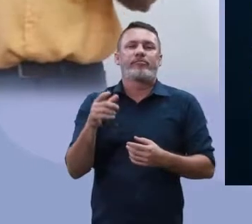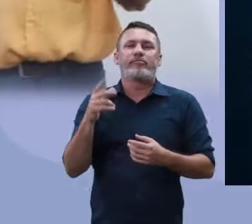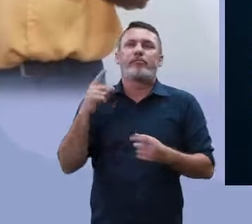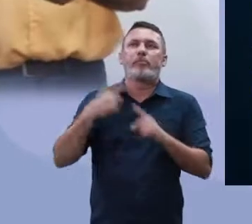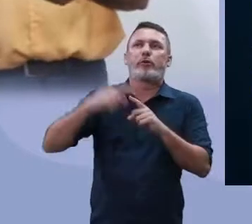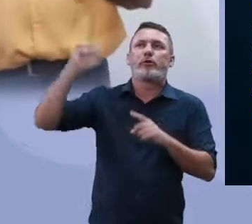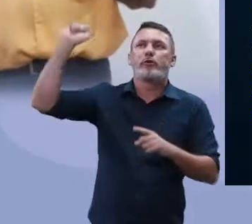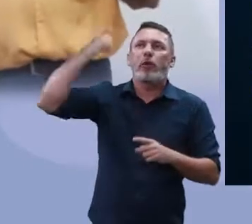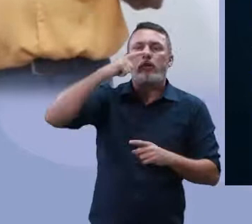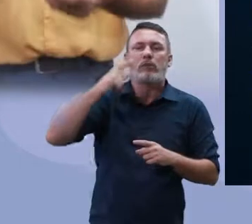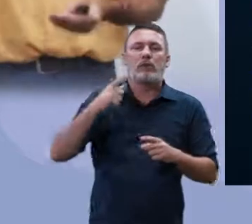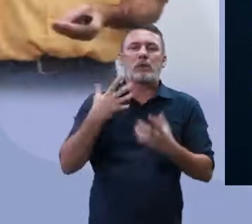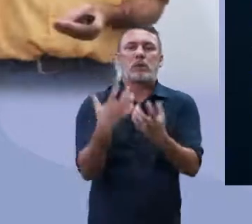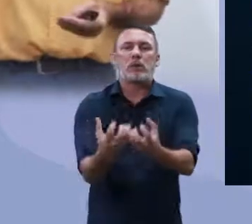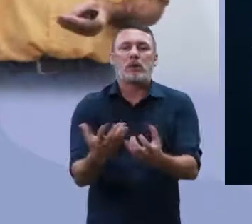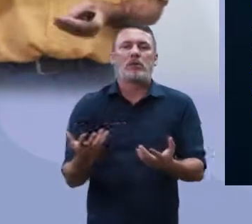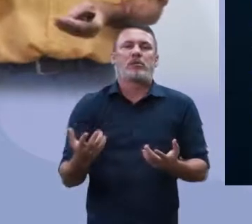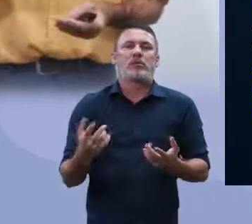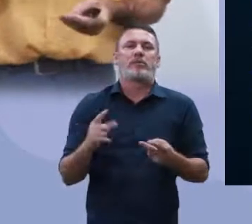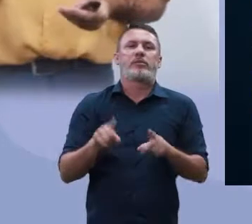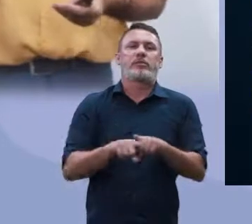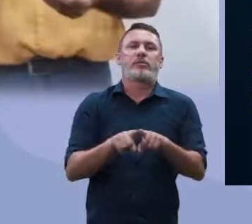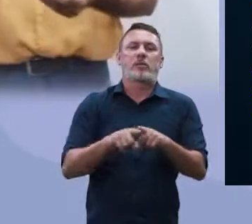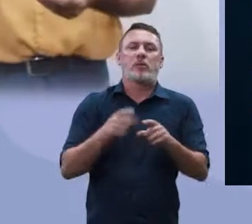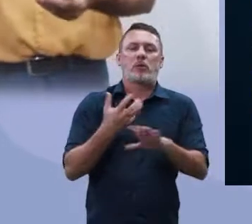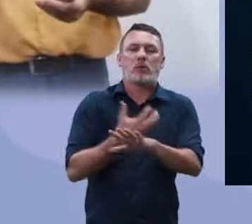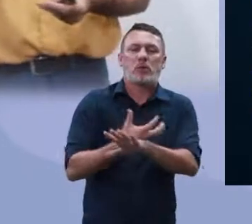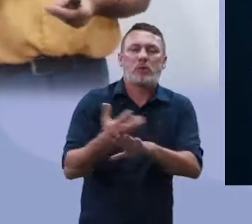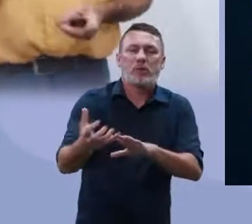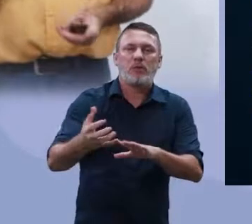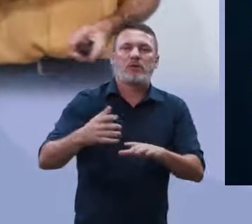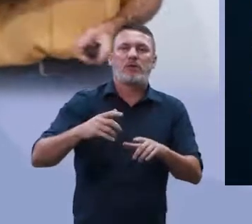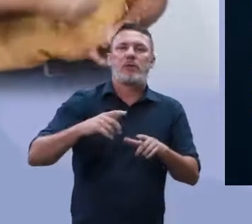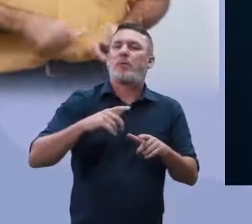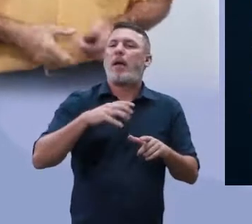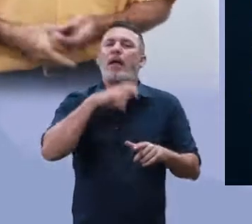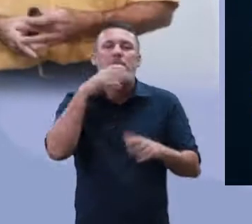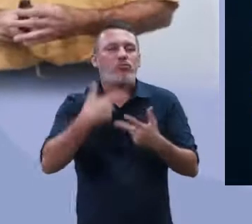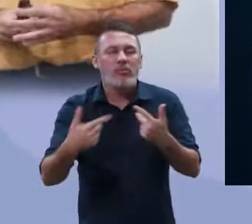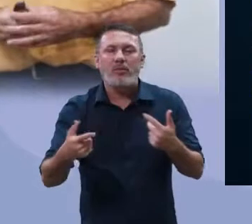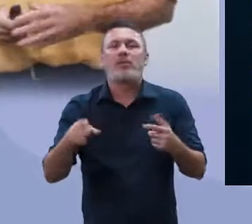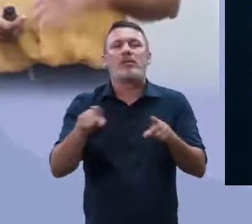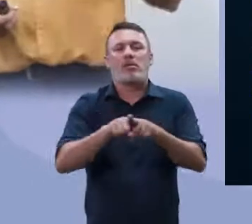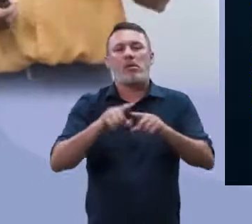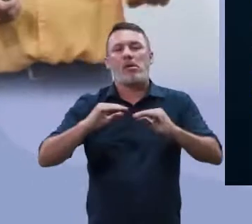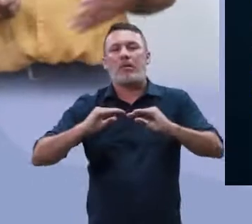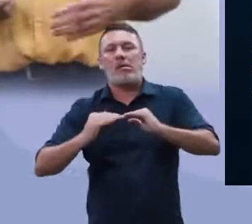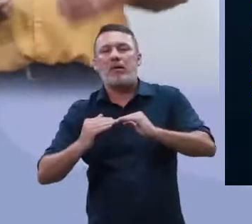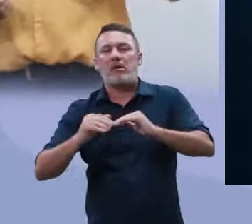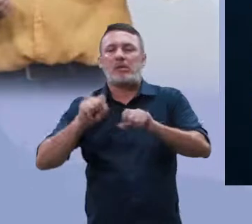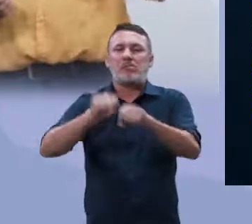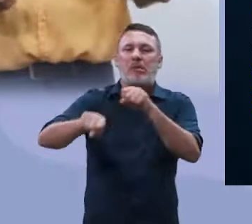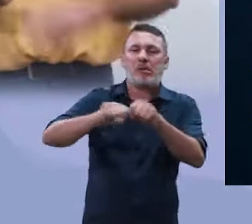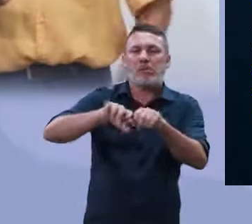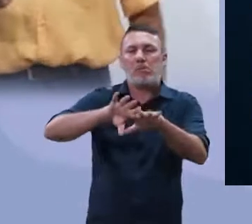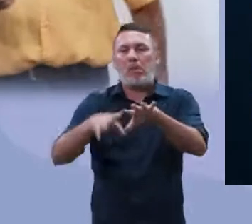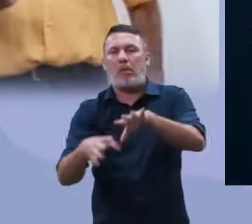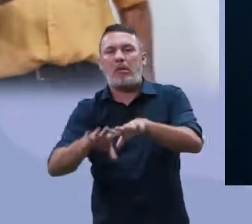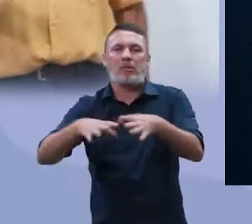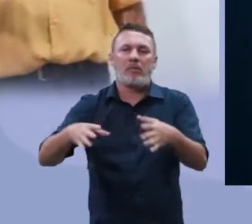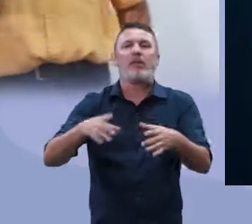susceptível aos agentes erosivos, processos de salinização e processos também de erosão e automaticamente